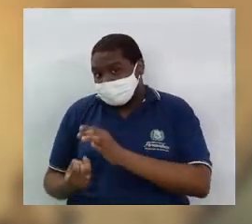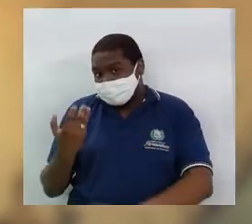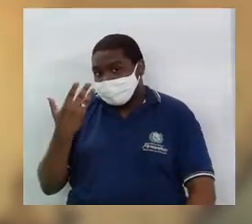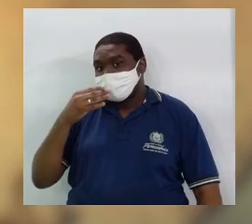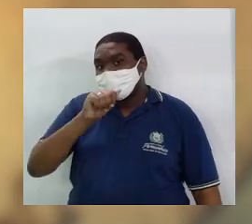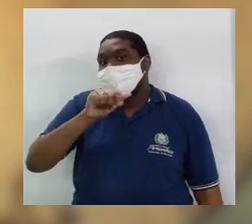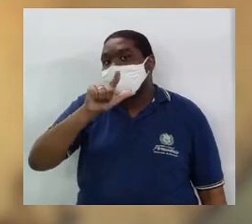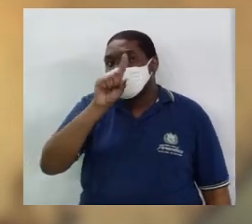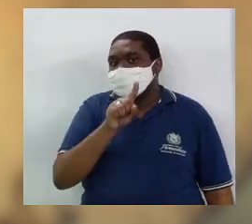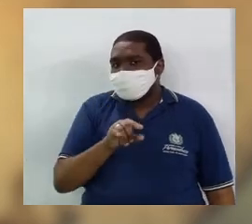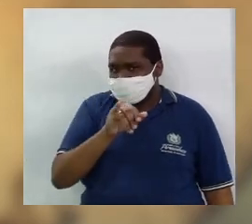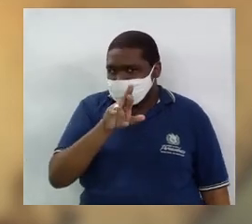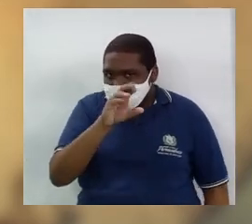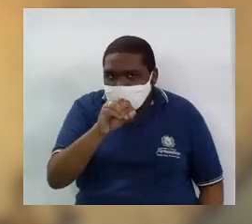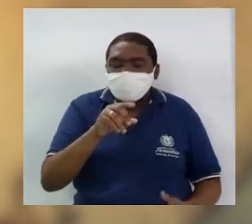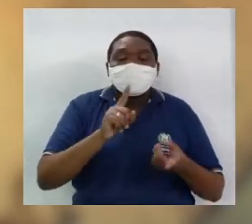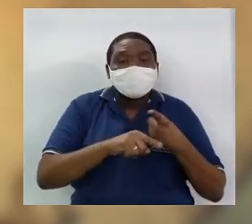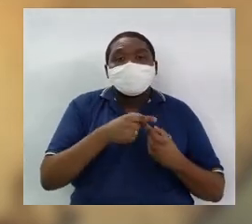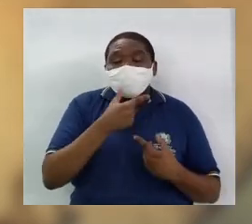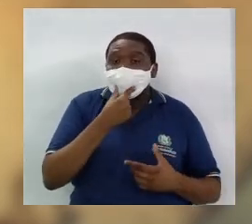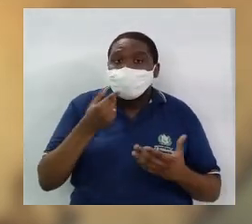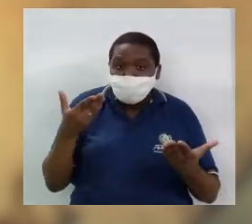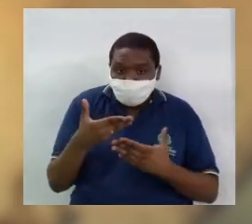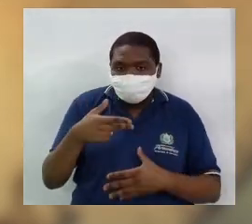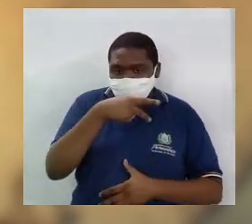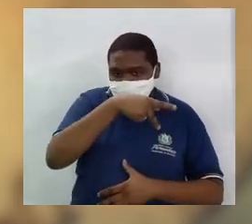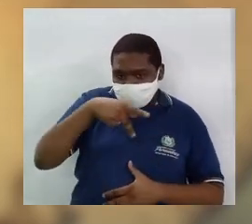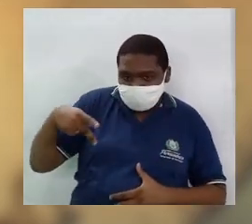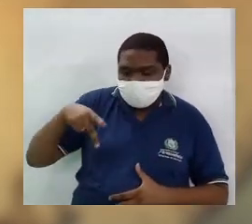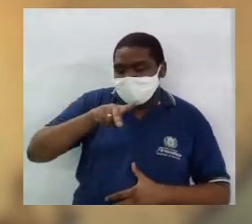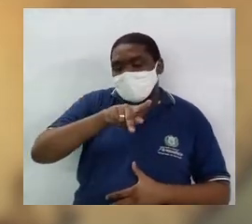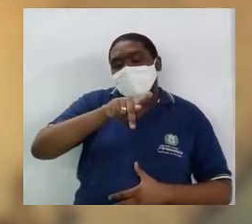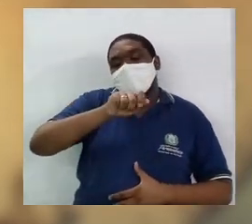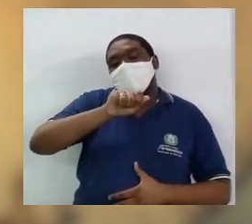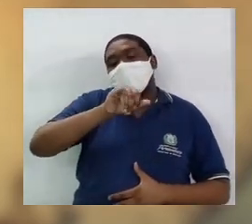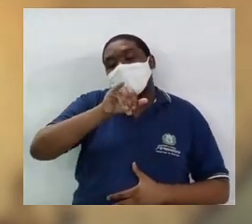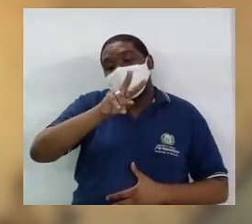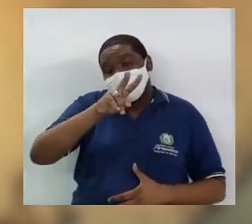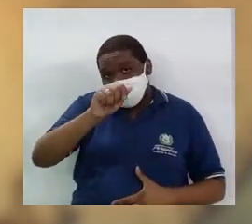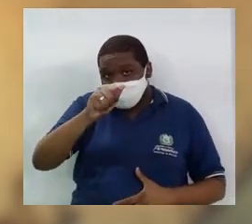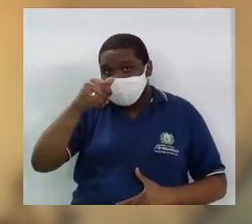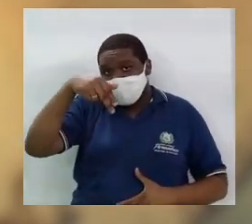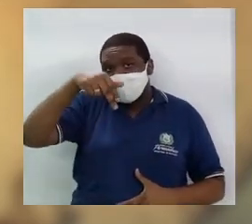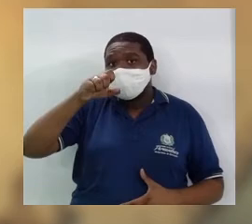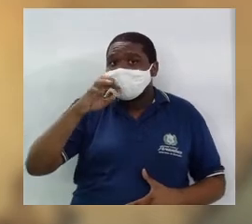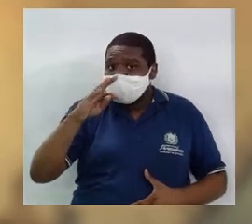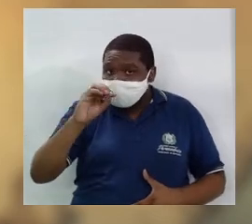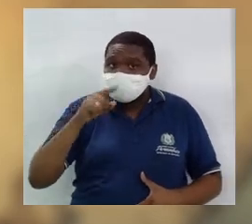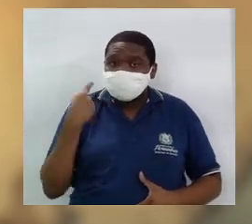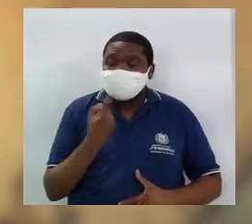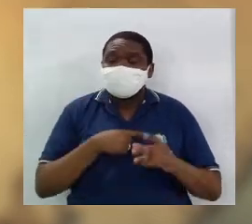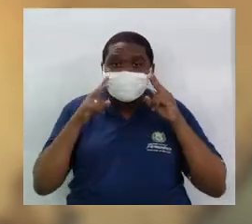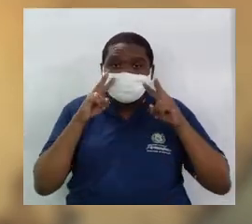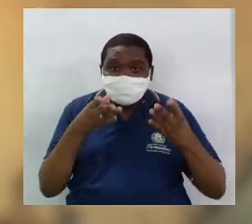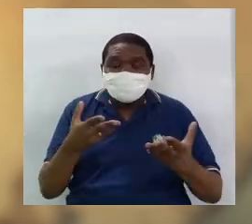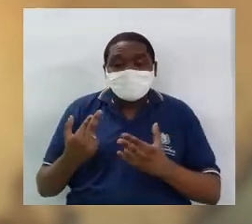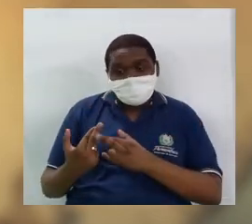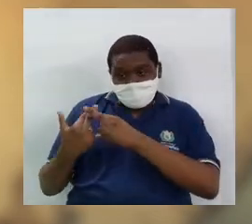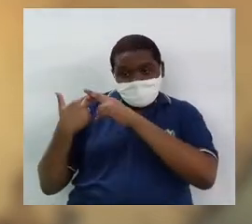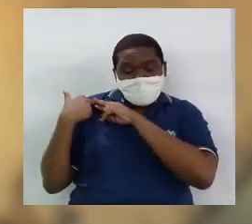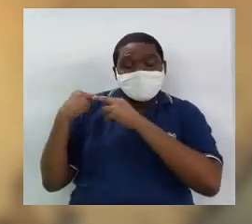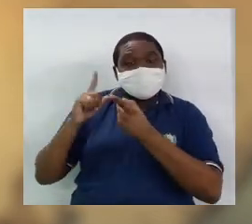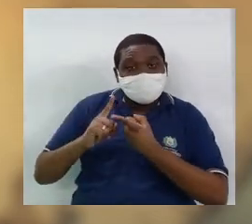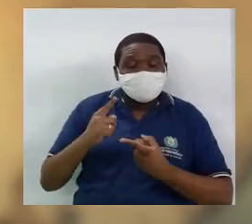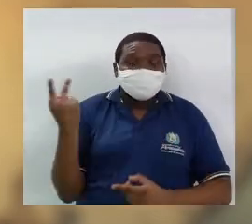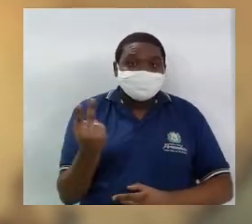Zaru, conhecemos o atual presidente, Paiva Neto, vimos a missão, seus valores, a